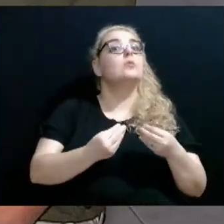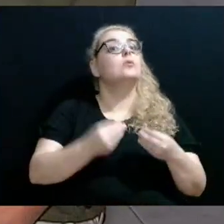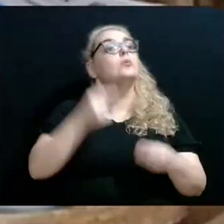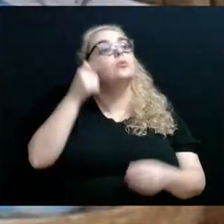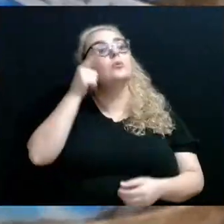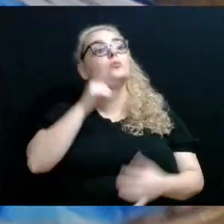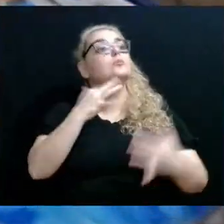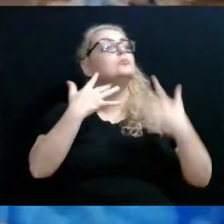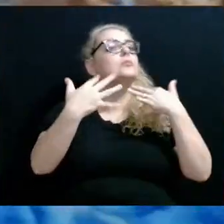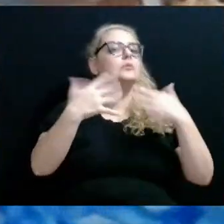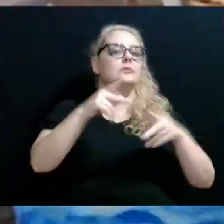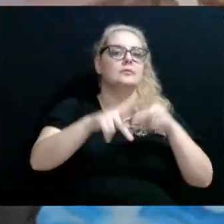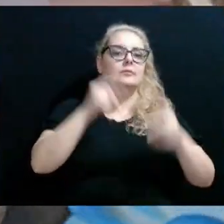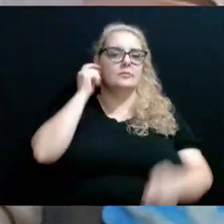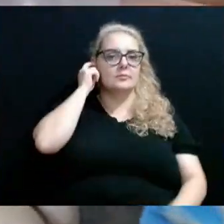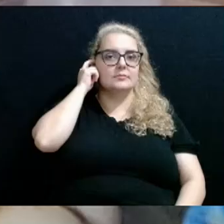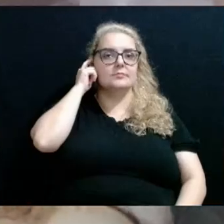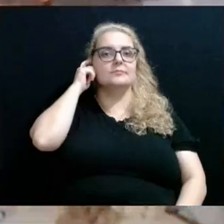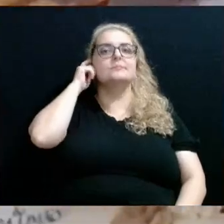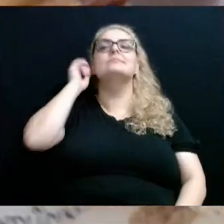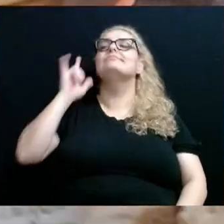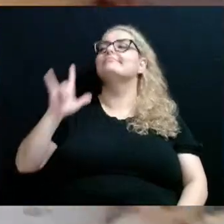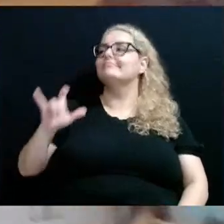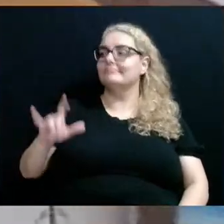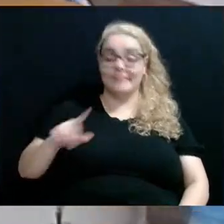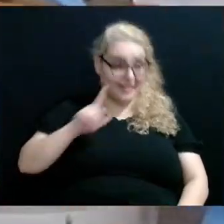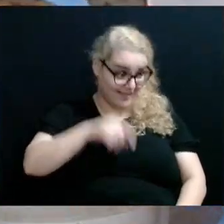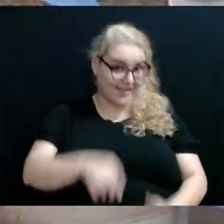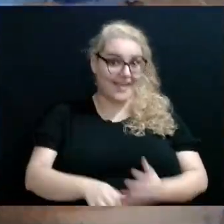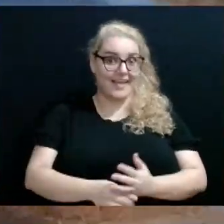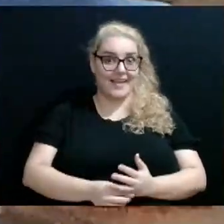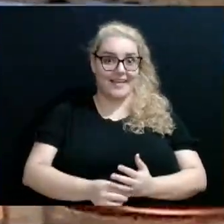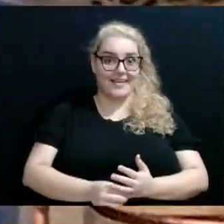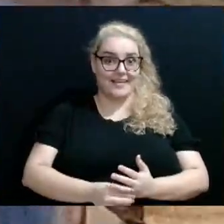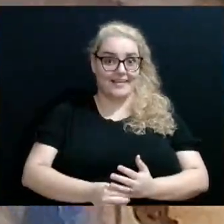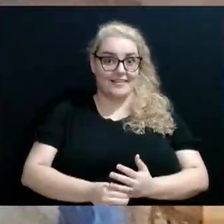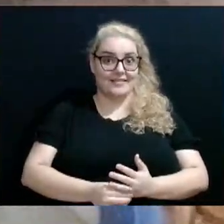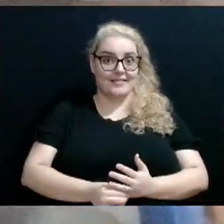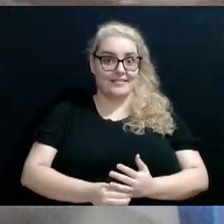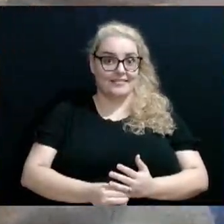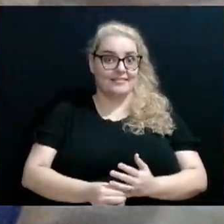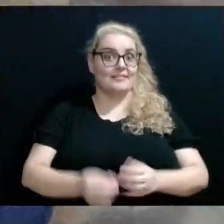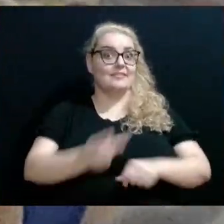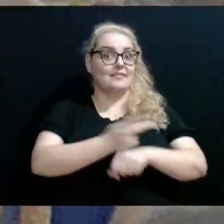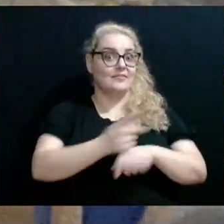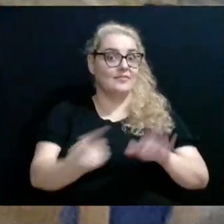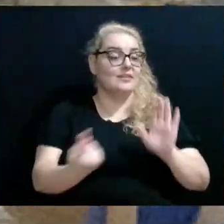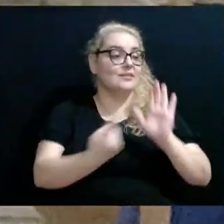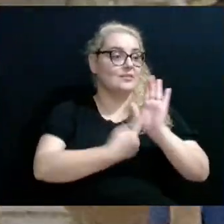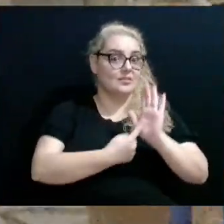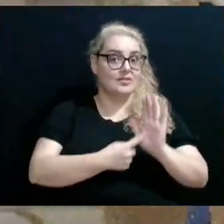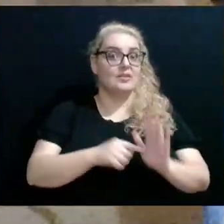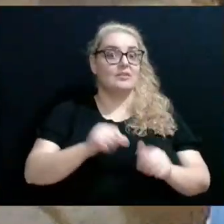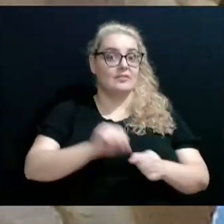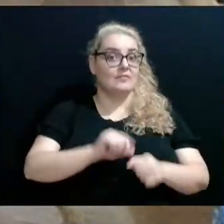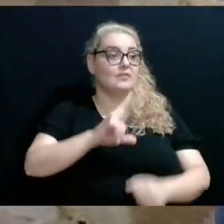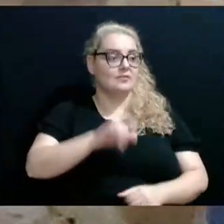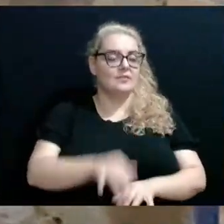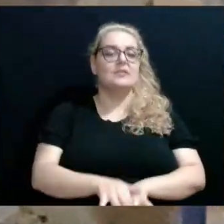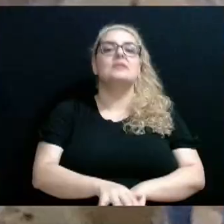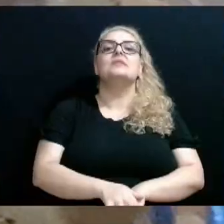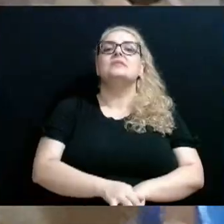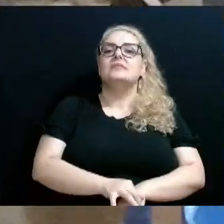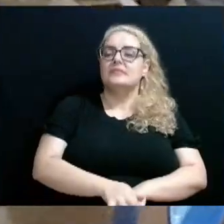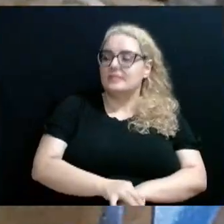público? Instagram. Você então Instagram. foi atrás fez logo e fez uma conta no Instagram. Fiz uma conta no